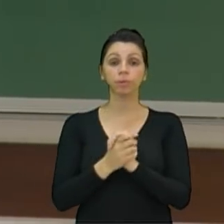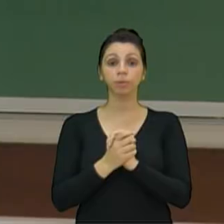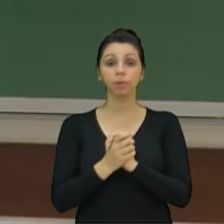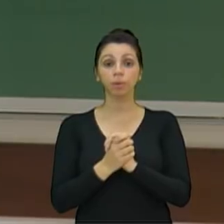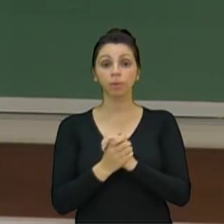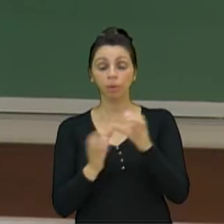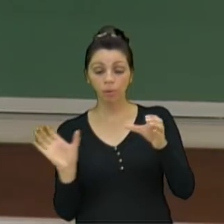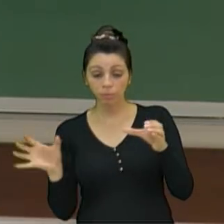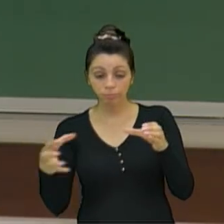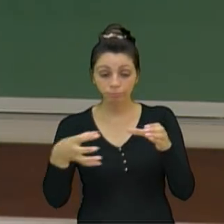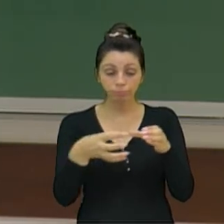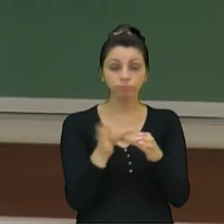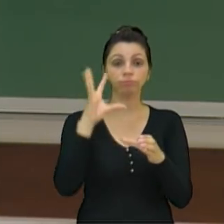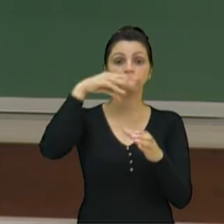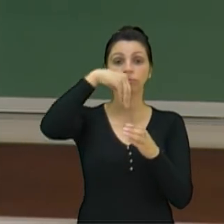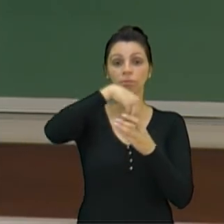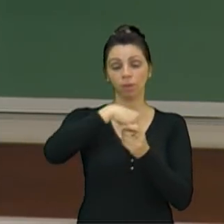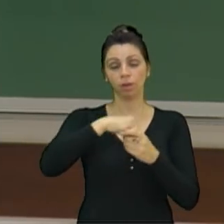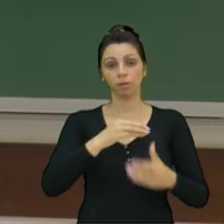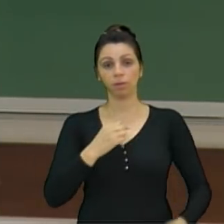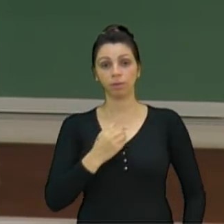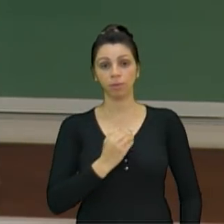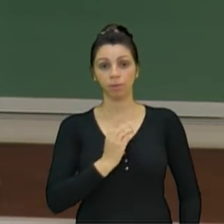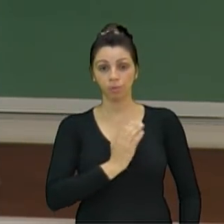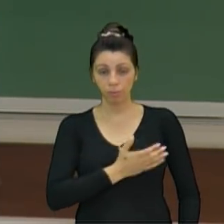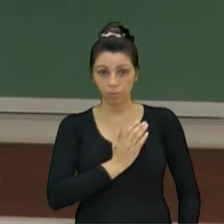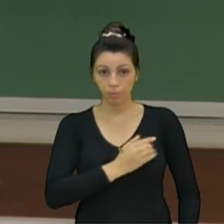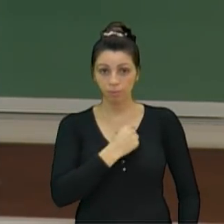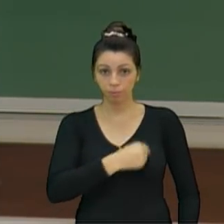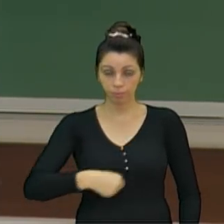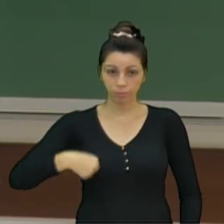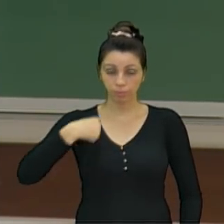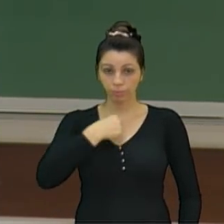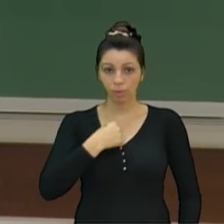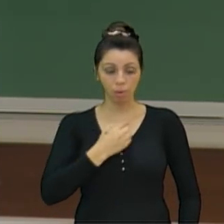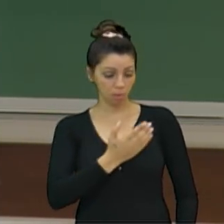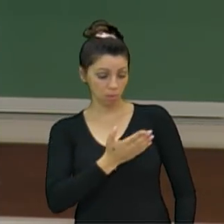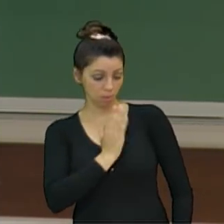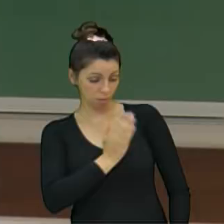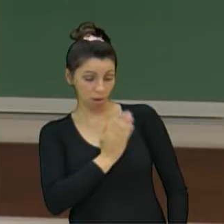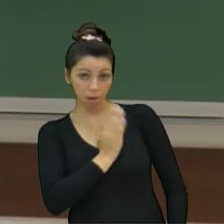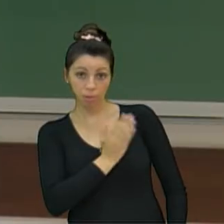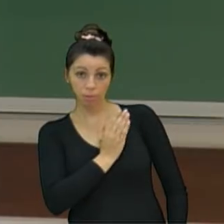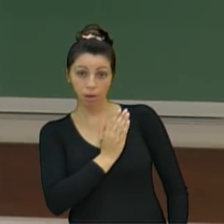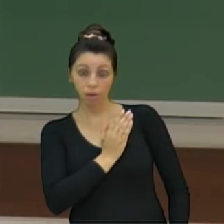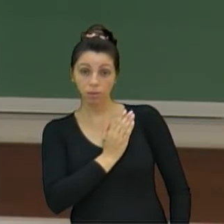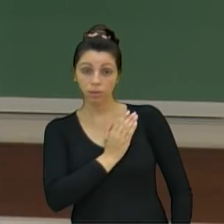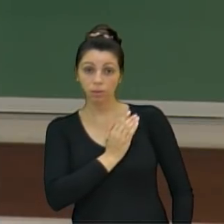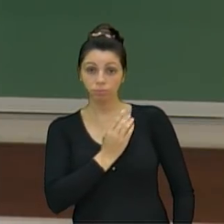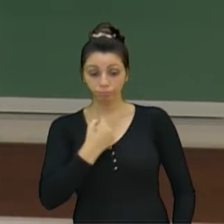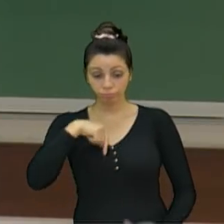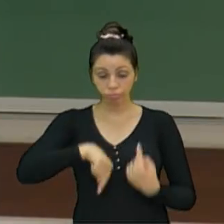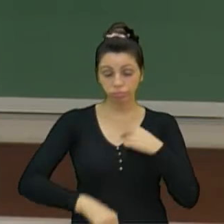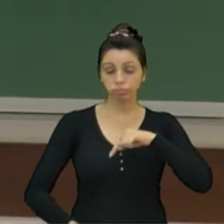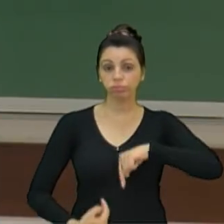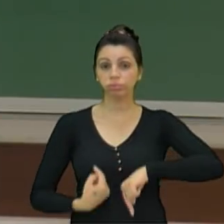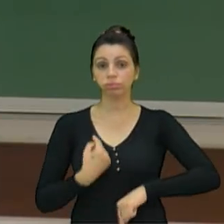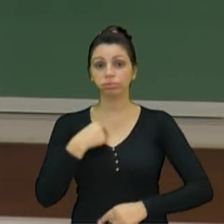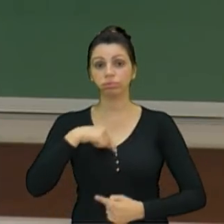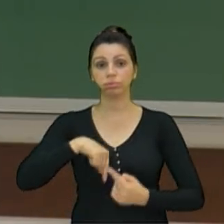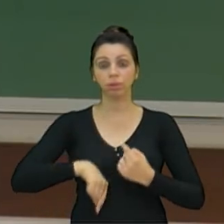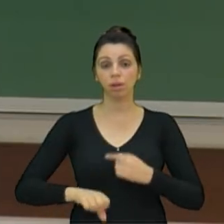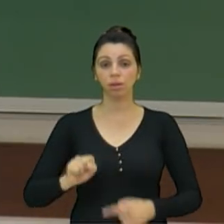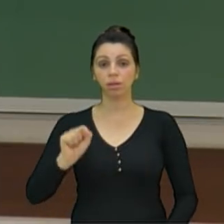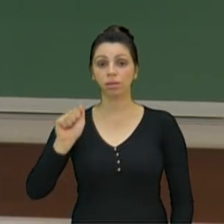do sistema cardiovascular. Então, lembrando aqui que é o coração, os vasos sanguíneos e também o sangue que compõe